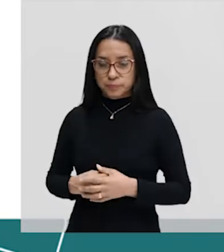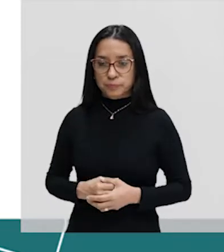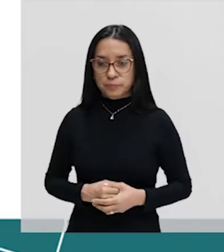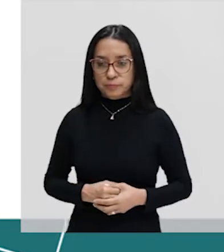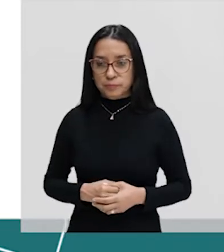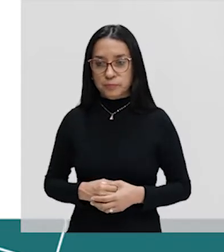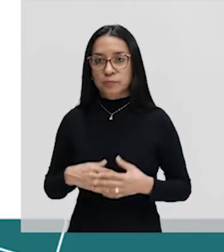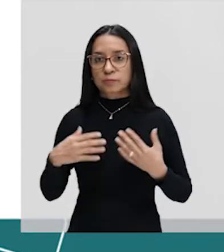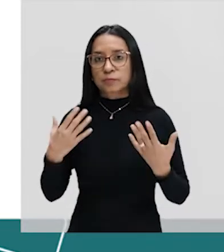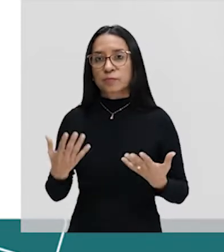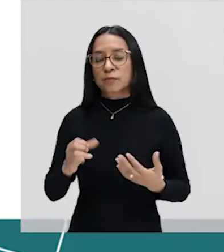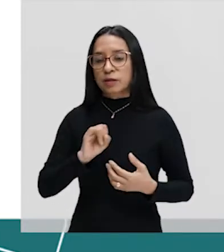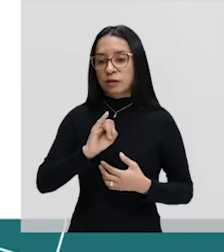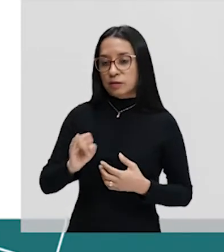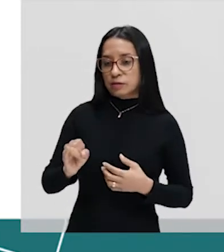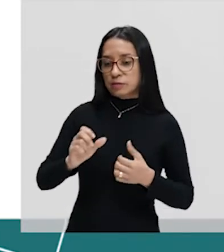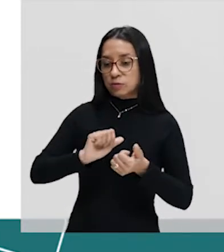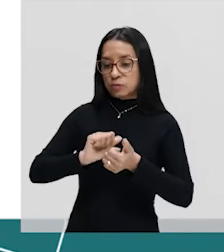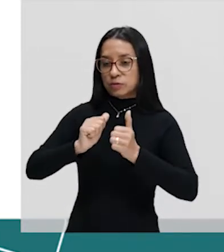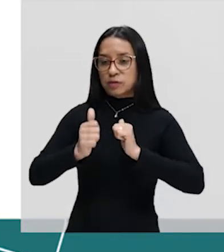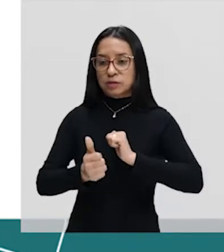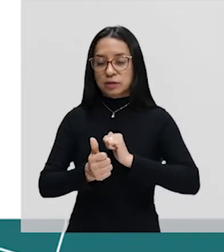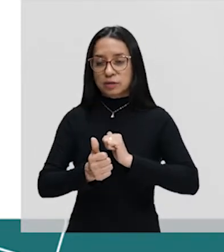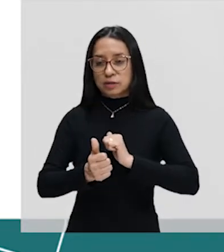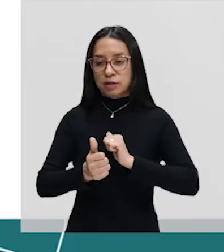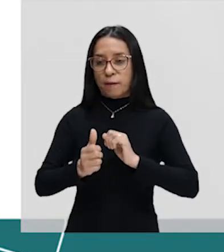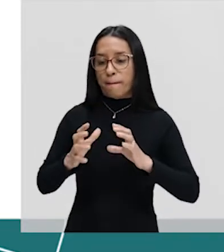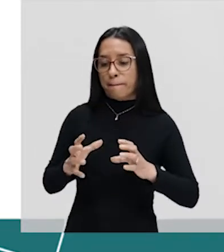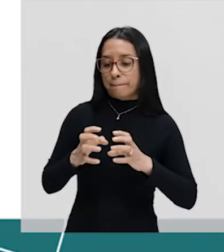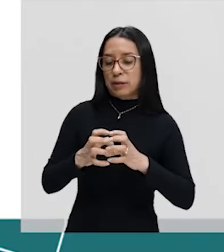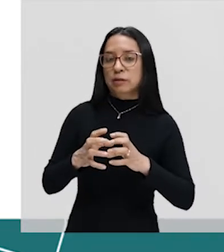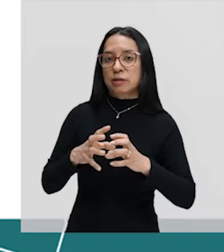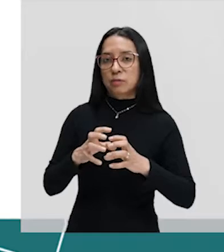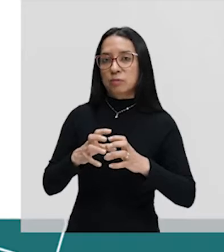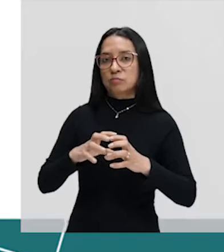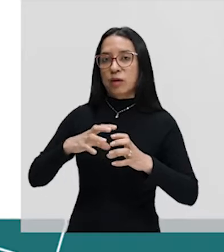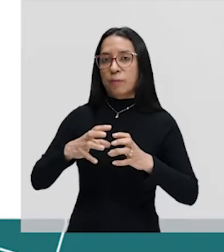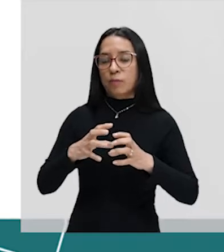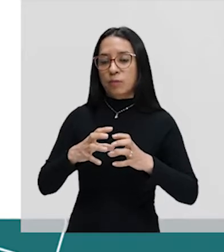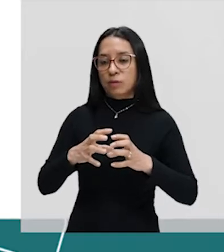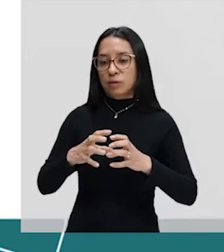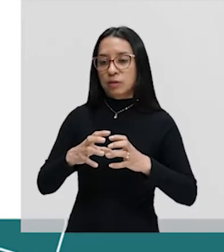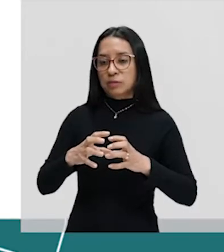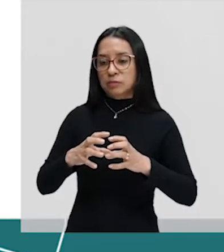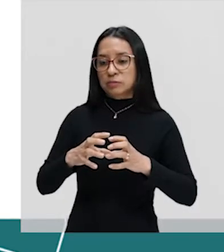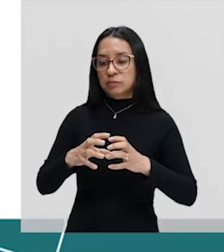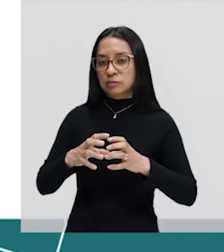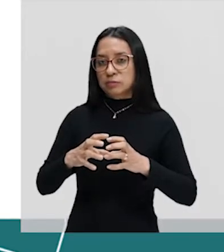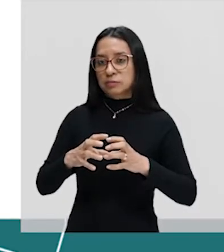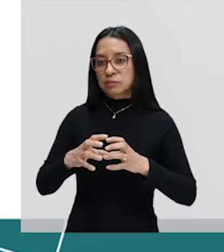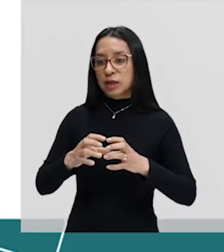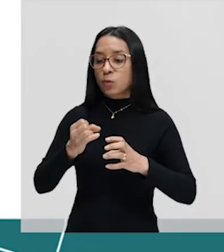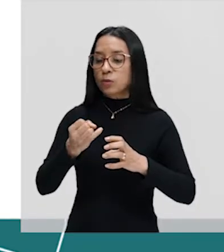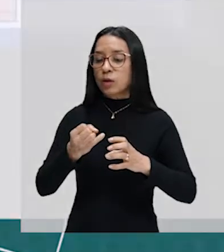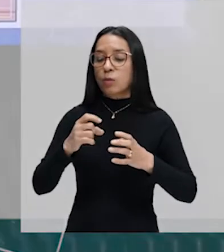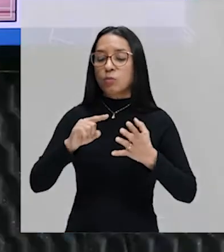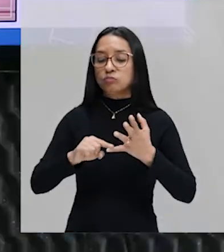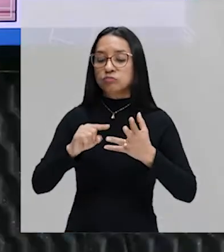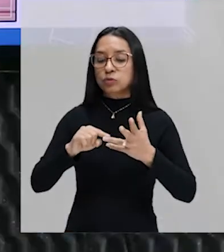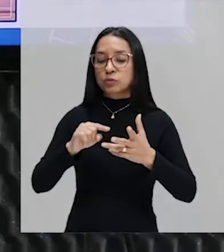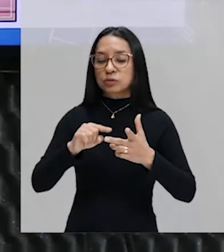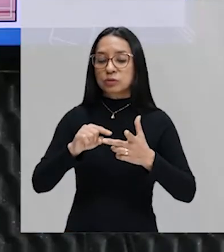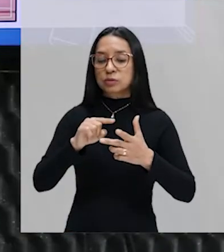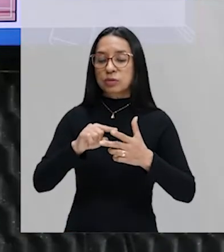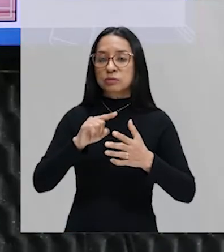bola. Então, se o atleta prendeu a bola aqui, segurou a bola, ele não pode ficar mais de 5 segundos sem